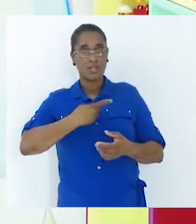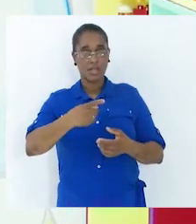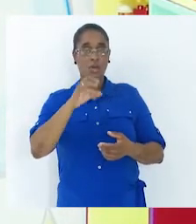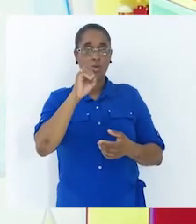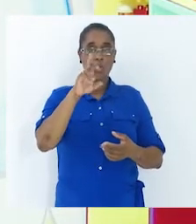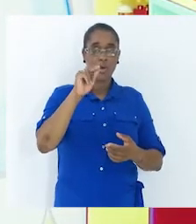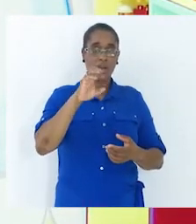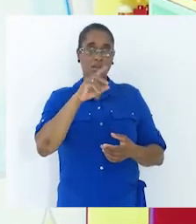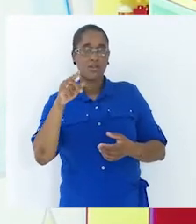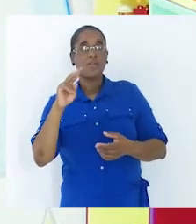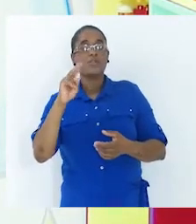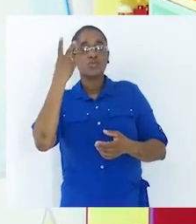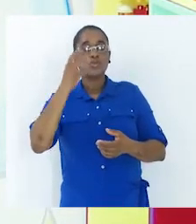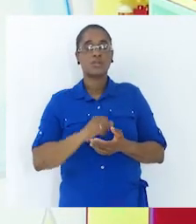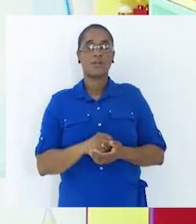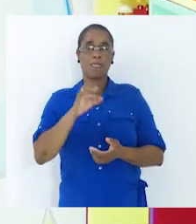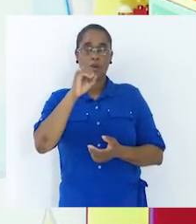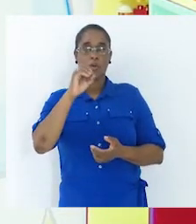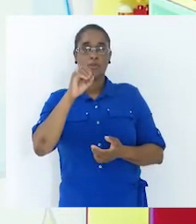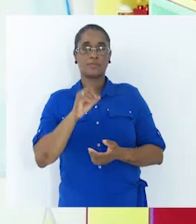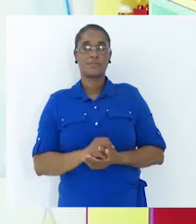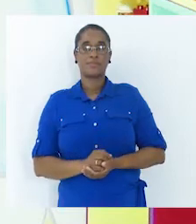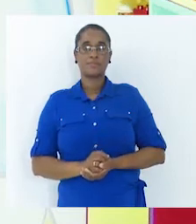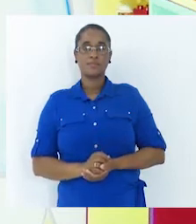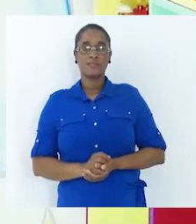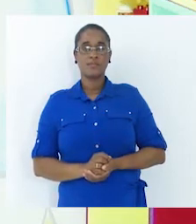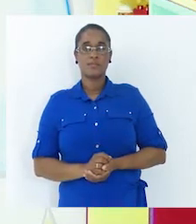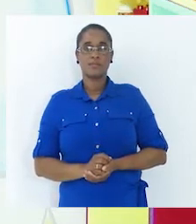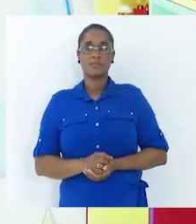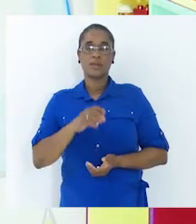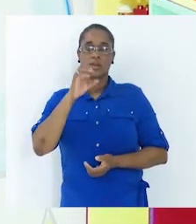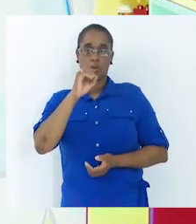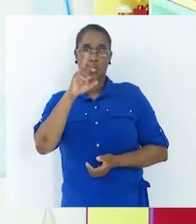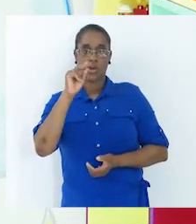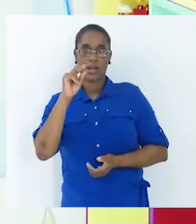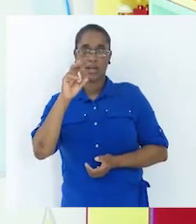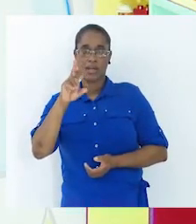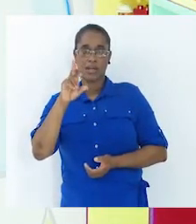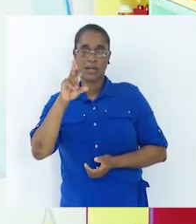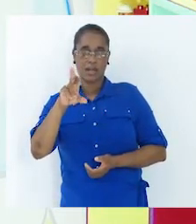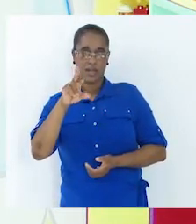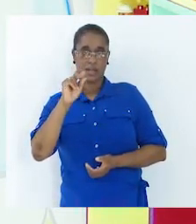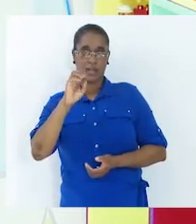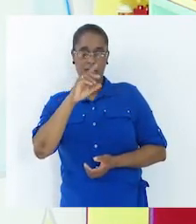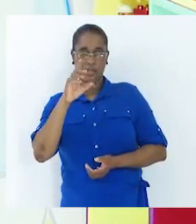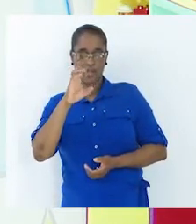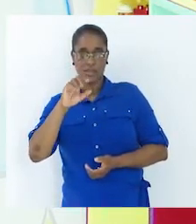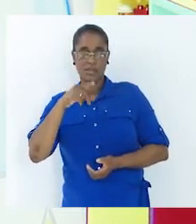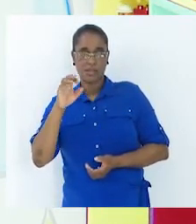será oração, as orações, são duas, as orações